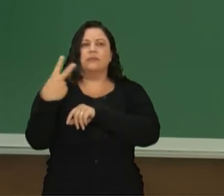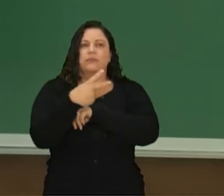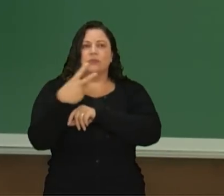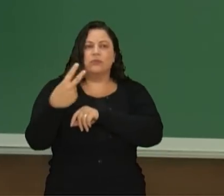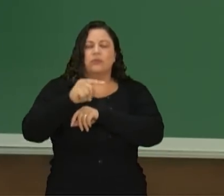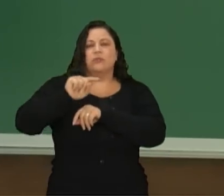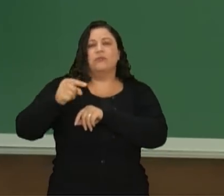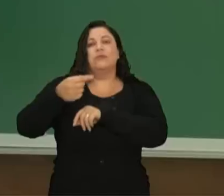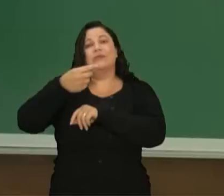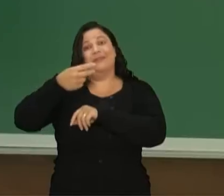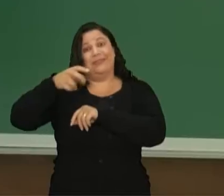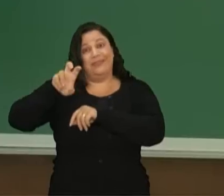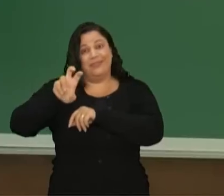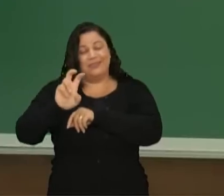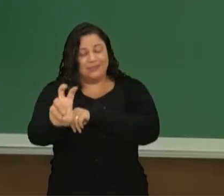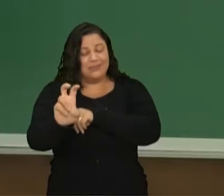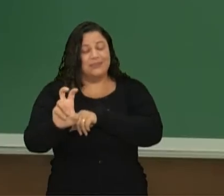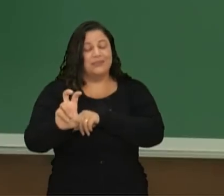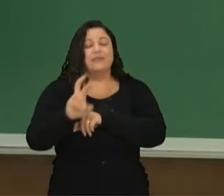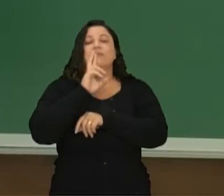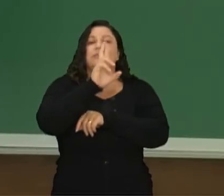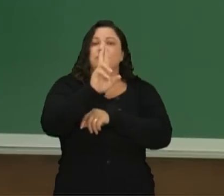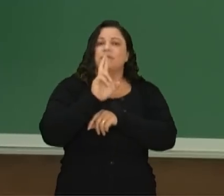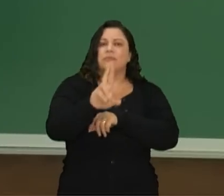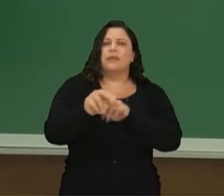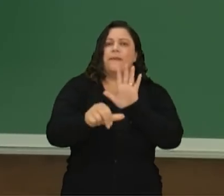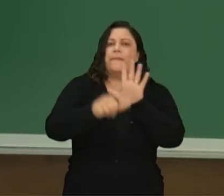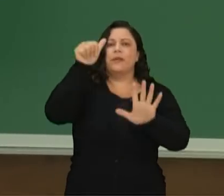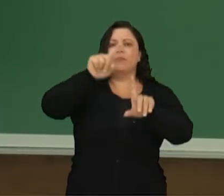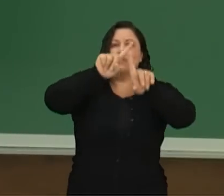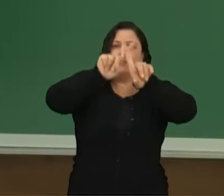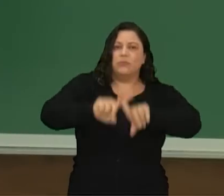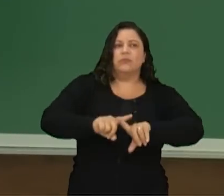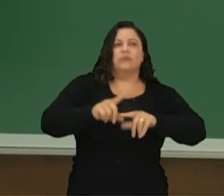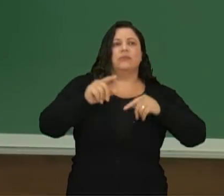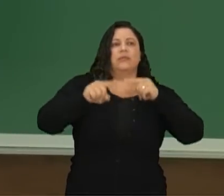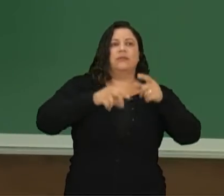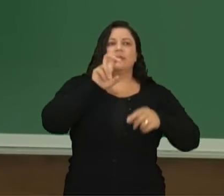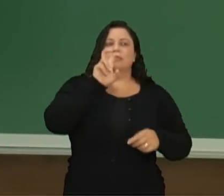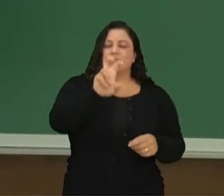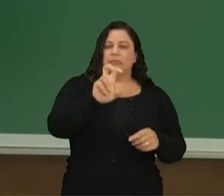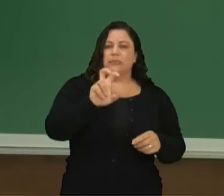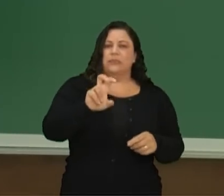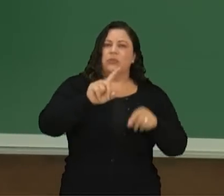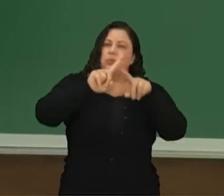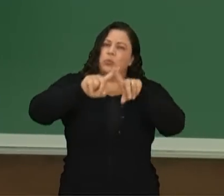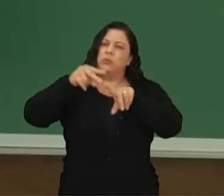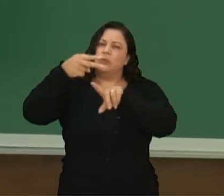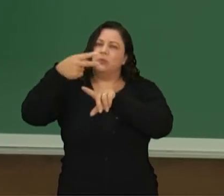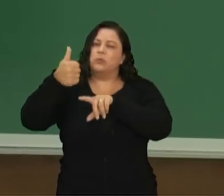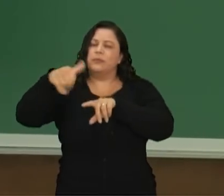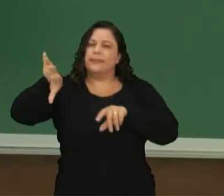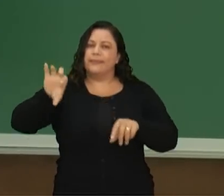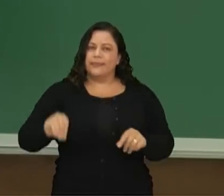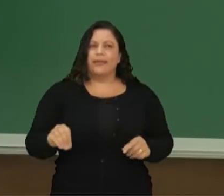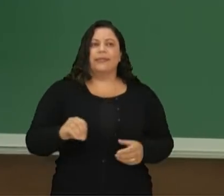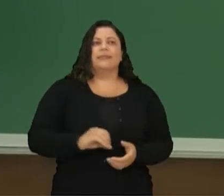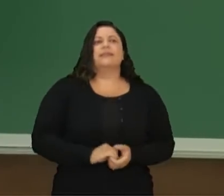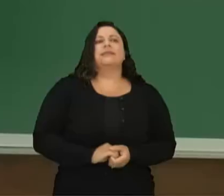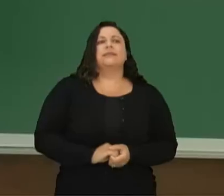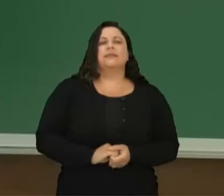22,5, né? Porque nós resolvemos primeiro a multiplicação. 5 vezes 2, 10, 4 vezes 2,